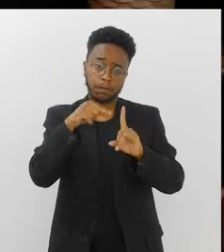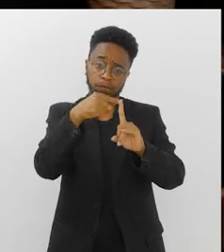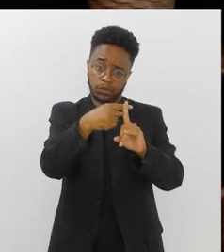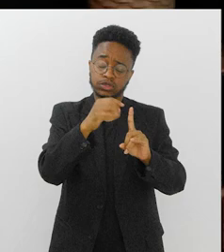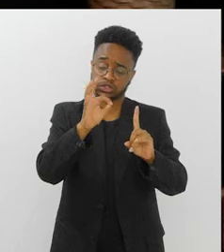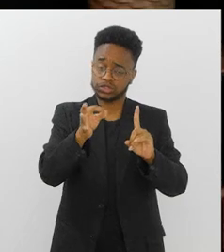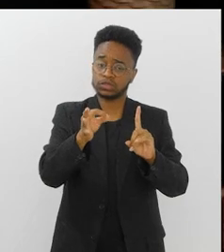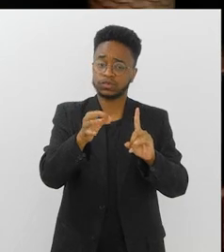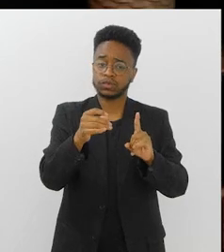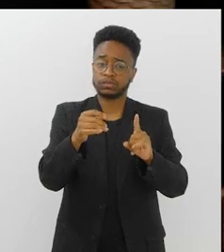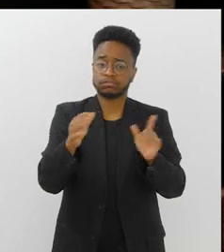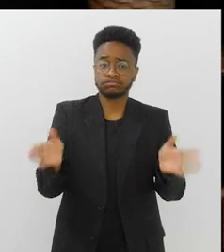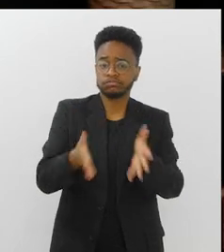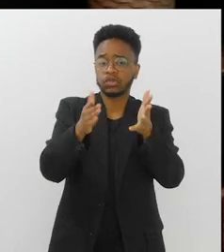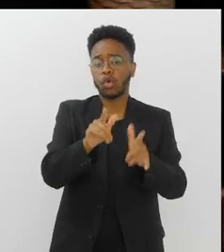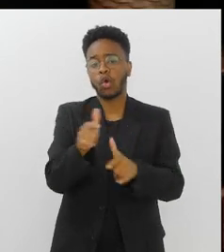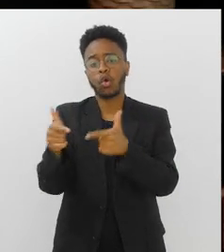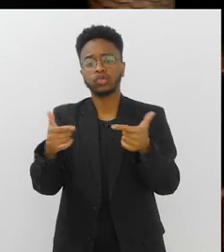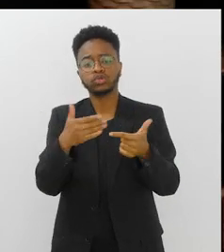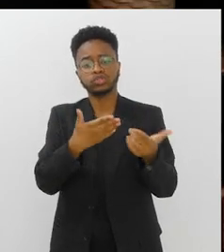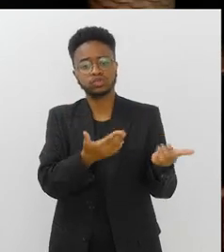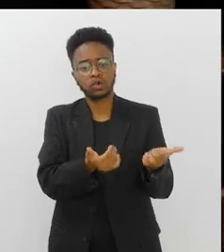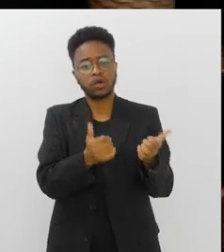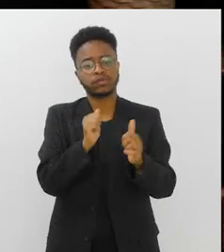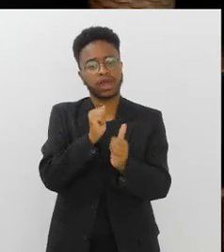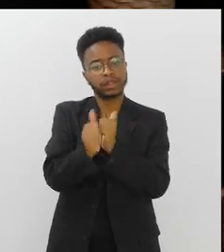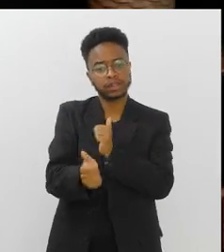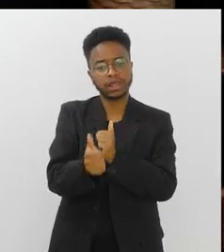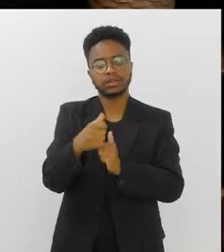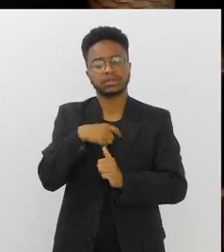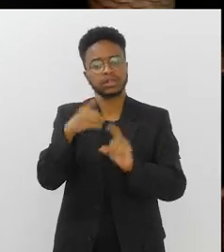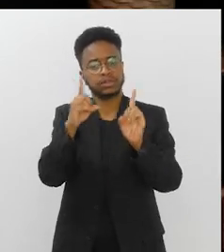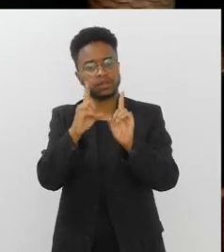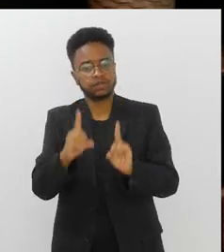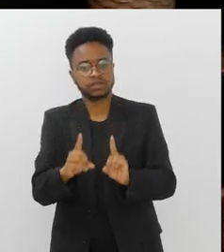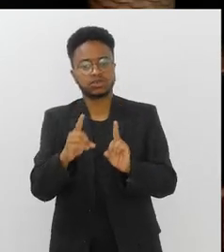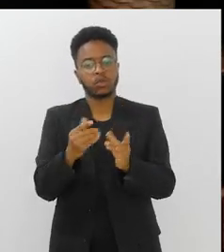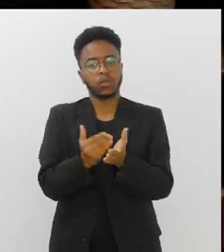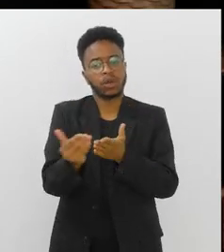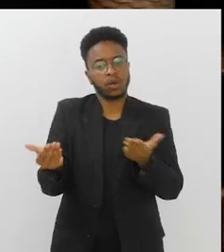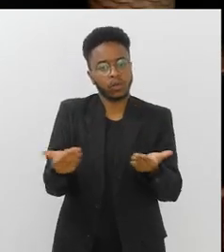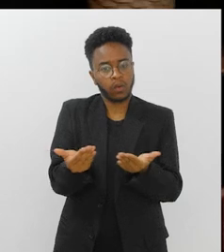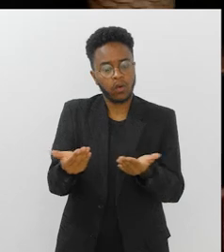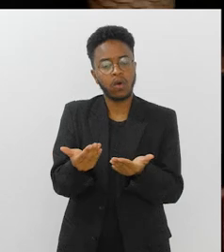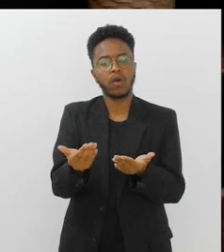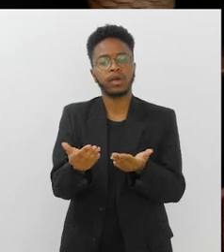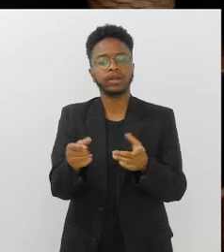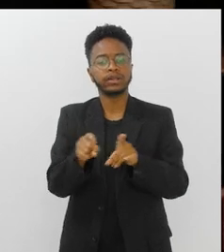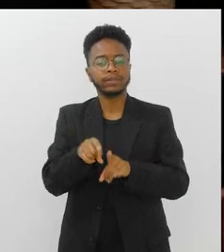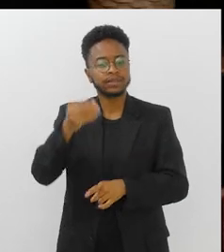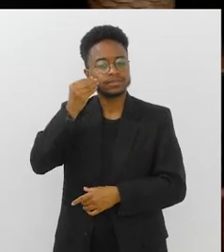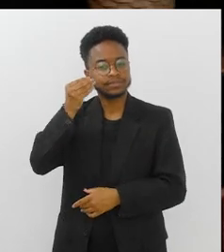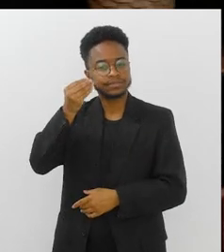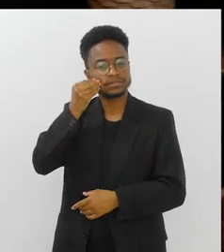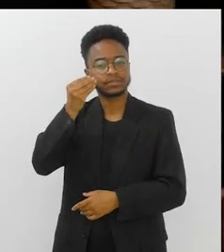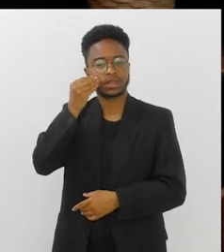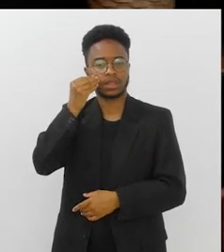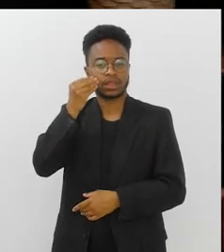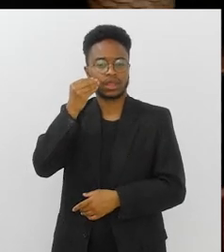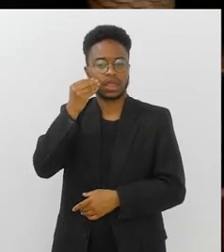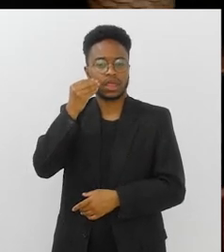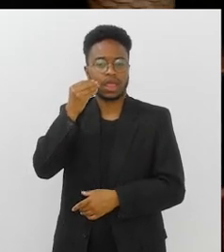positivo para outros jovens atletas com def ciência que estão chegando que estão tentando